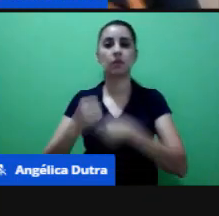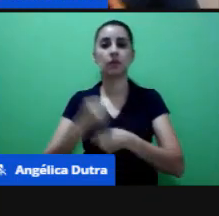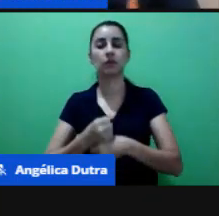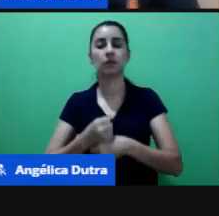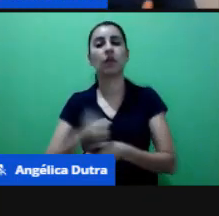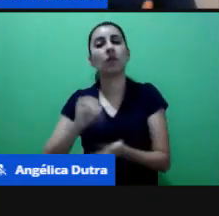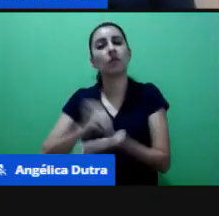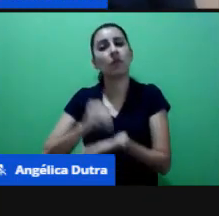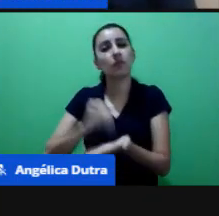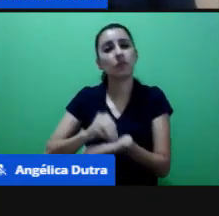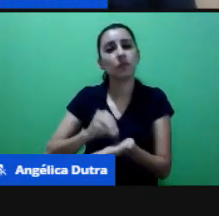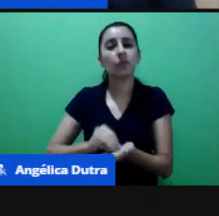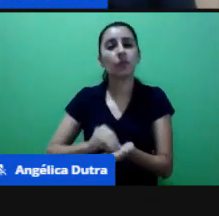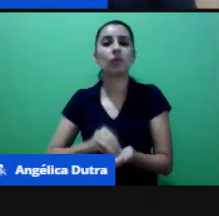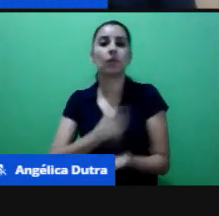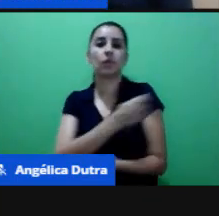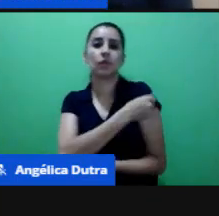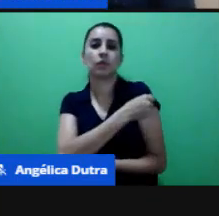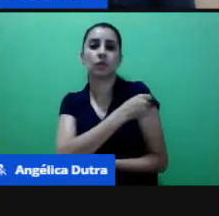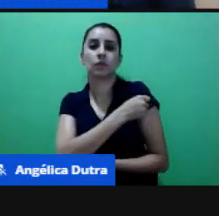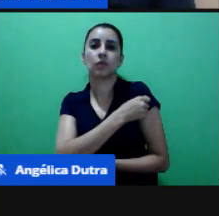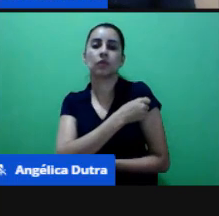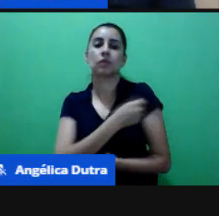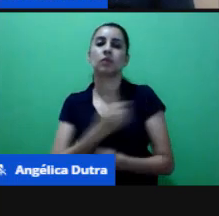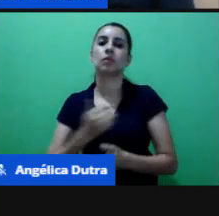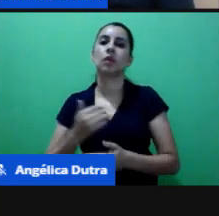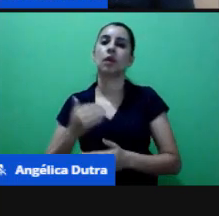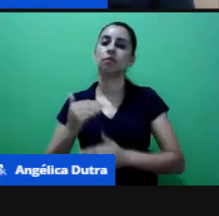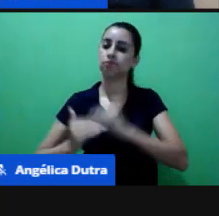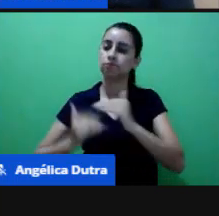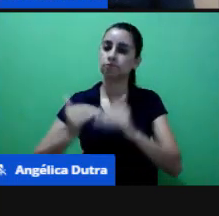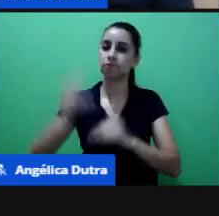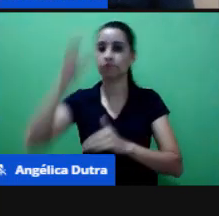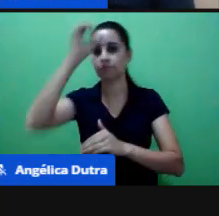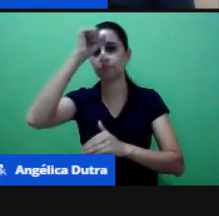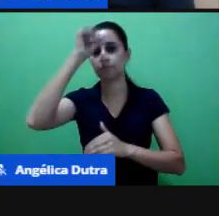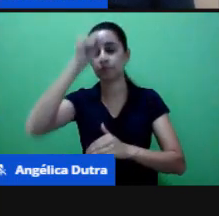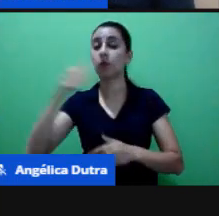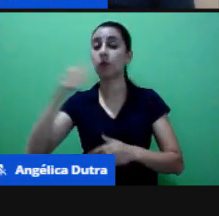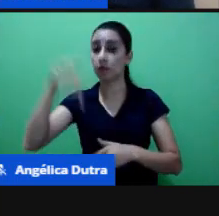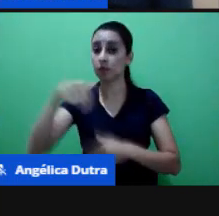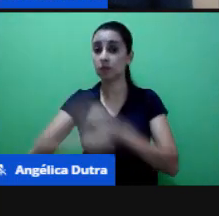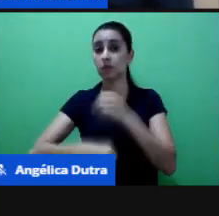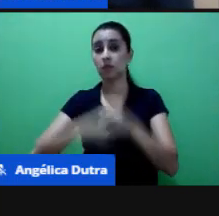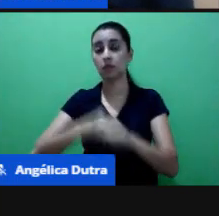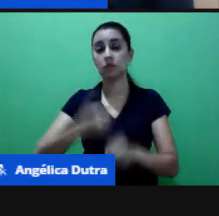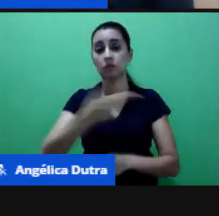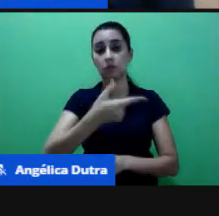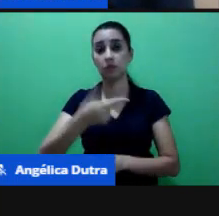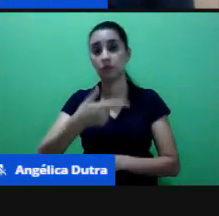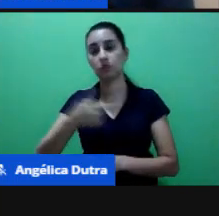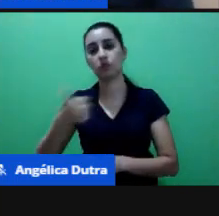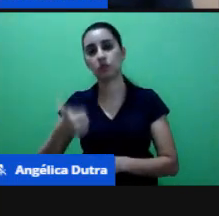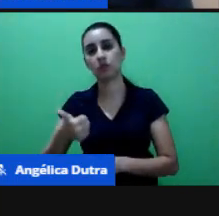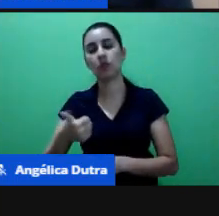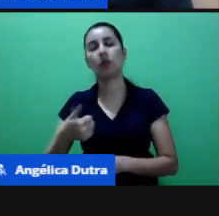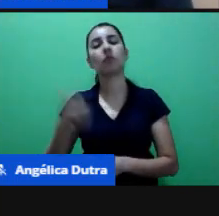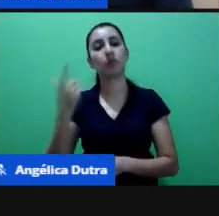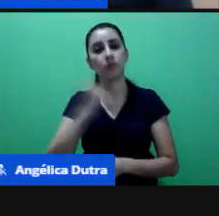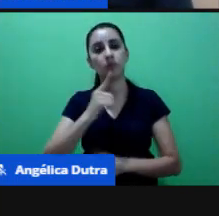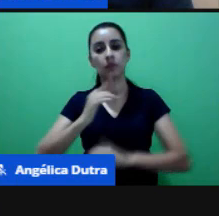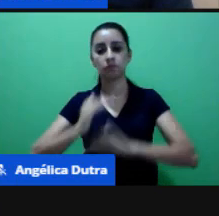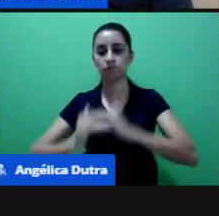rede, todos com esse mesmo olhar de estar recuperando alguma situação que ficou,